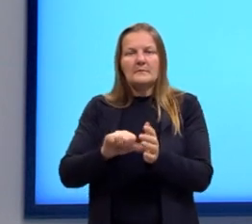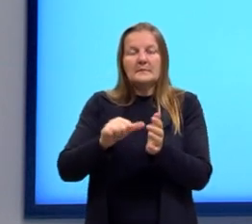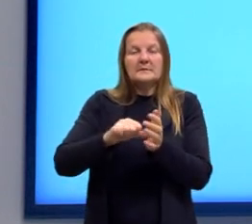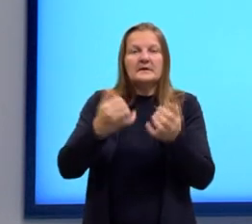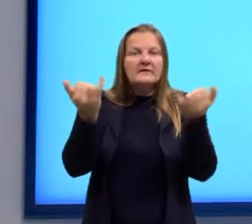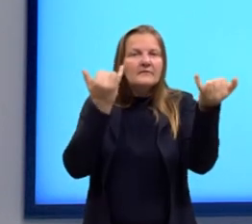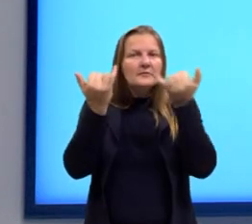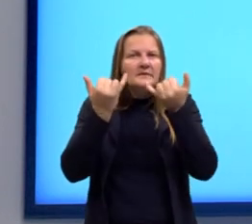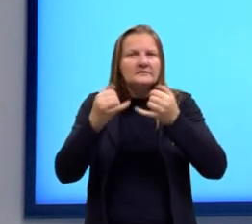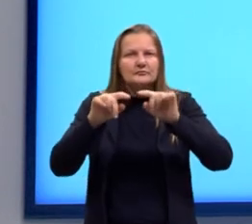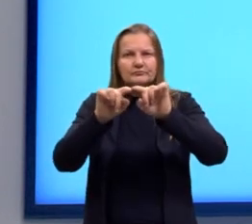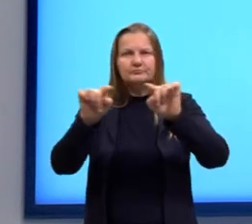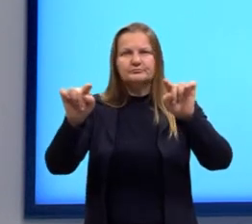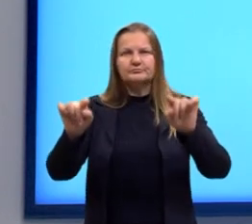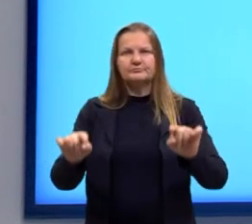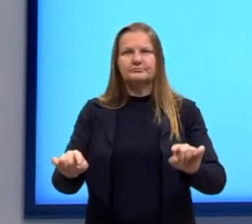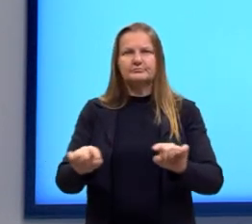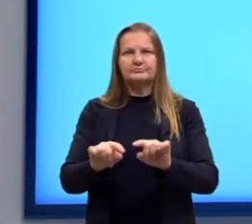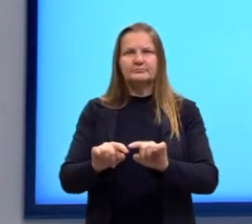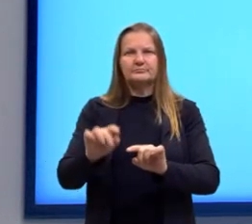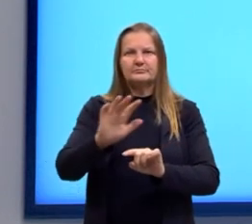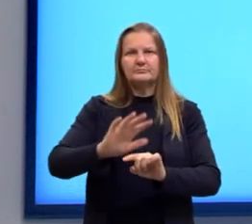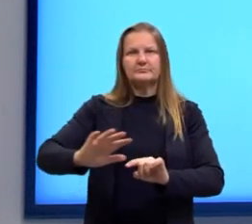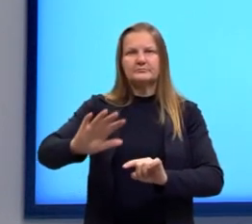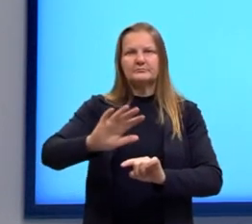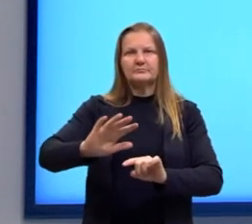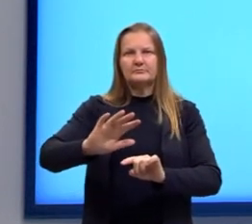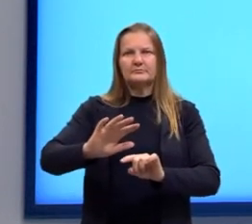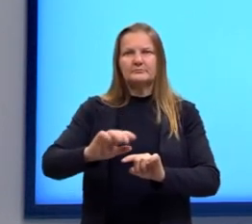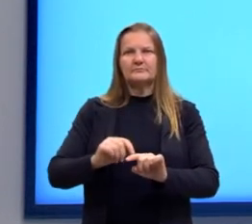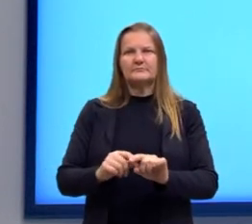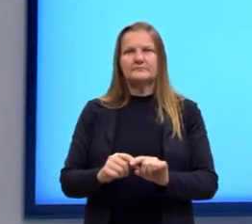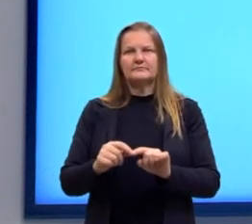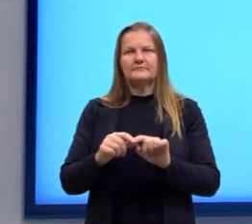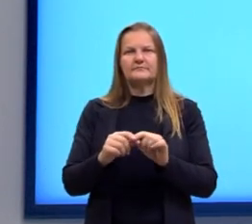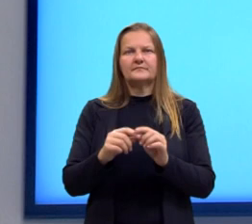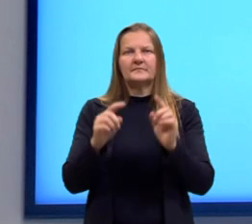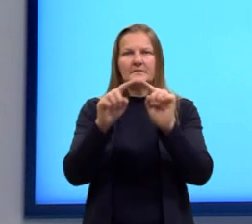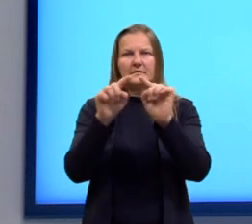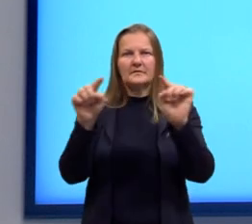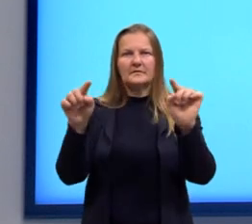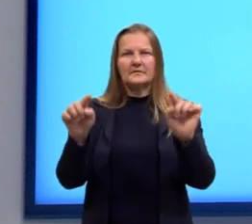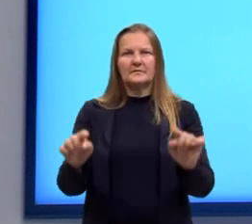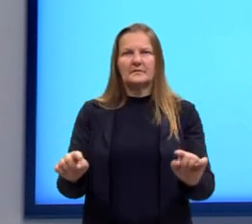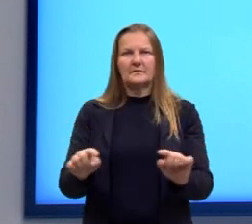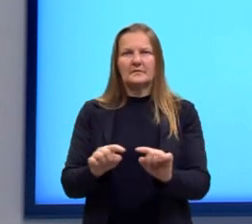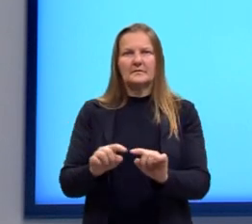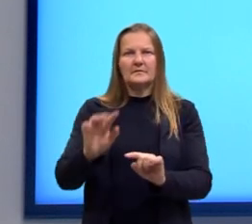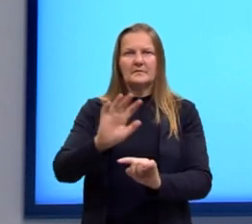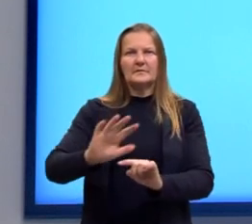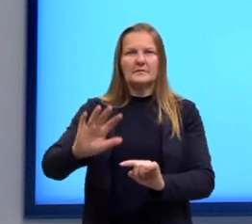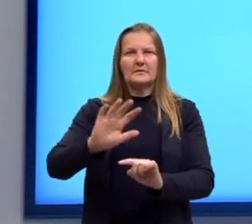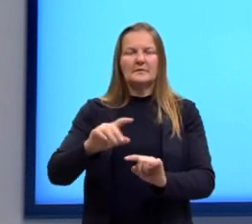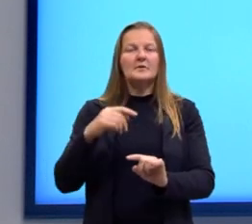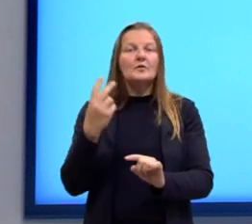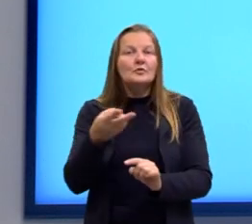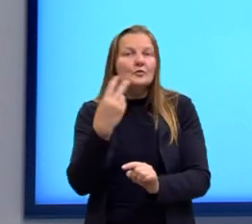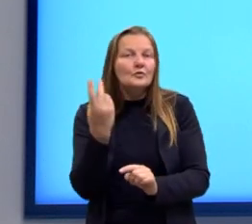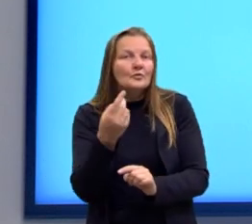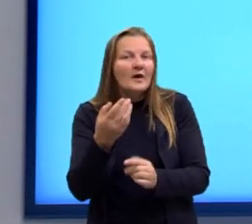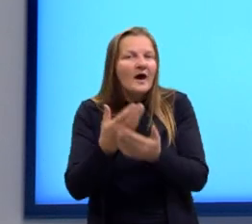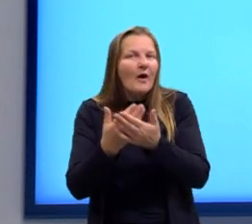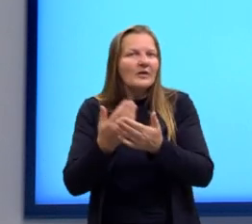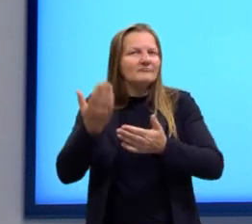tá aqui eu deixei a figura os lados representados no quadrado e também a área e nós vimos